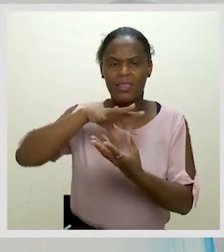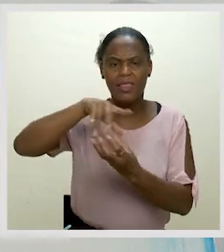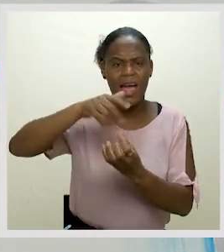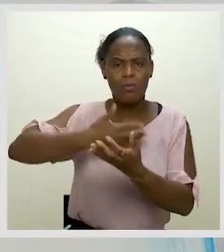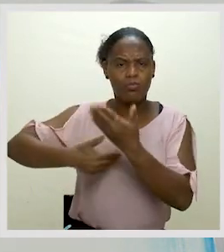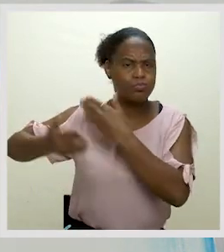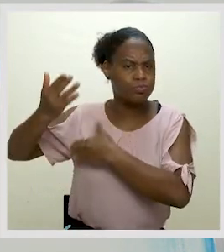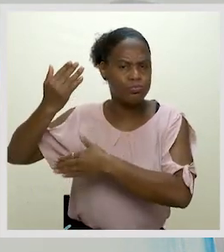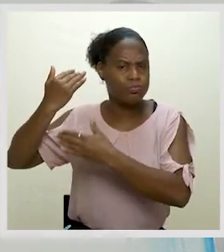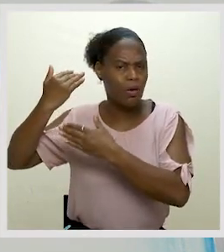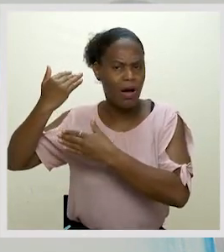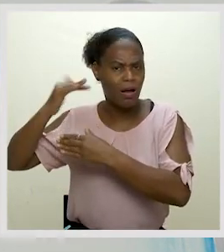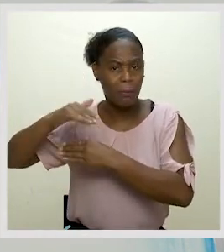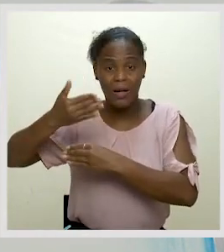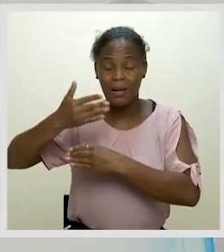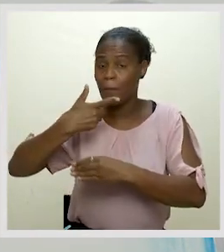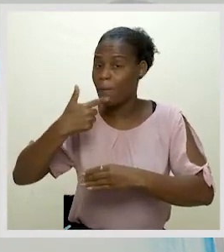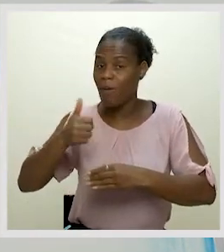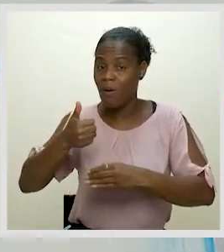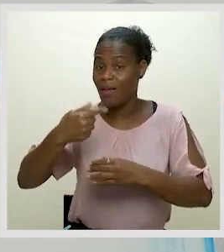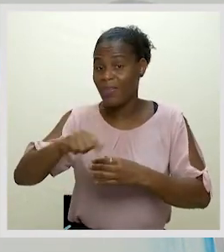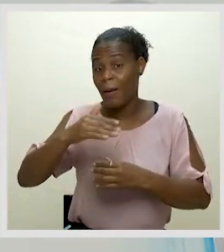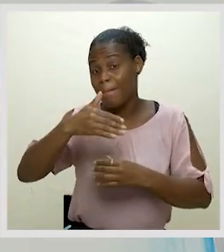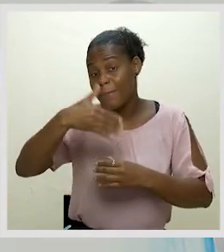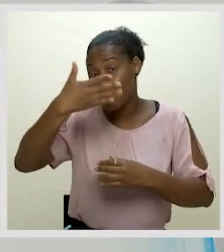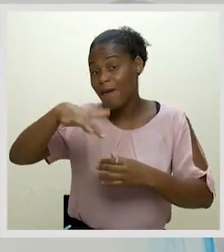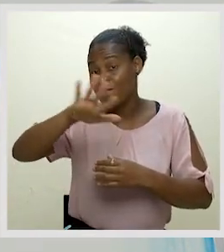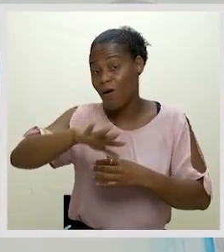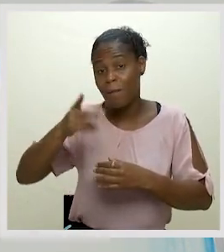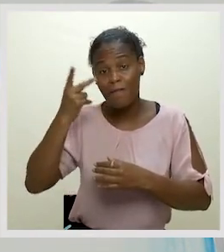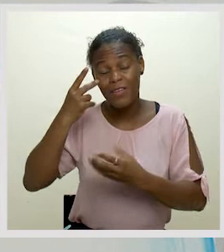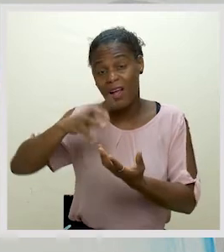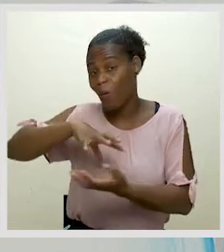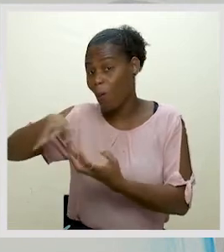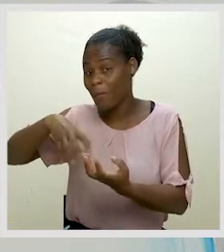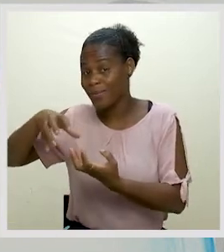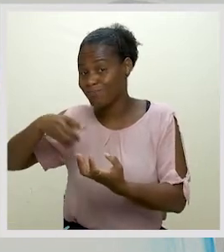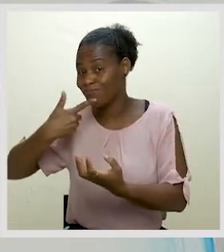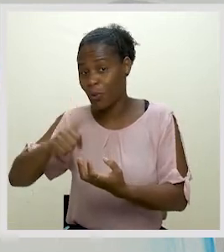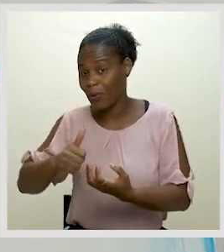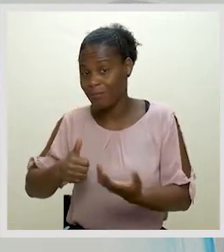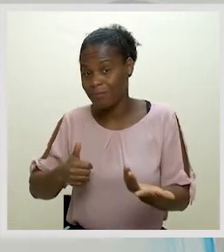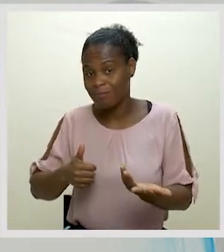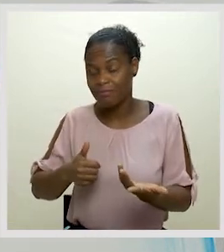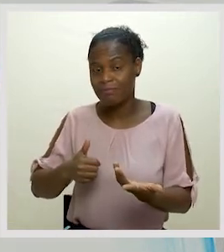a Terra primitiva não podia ter as primeiras formas de vida complexas,